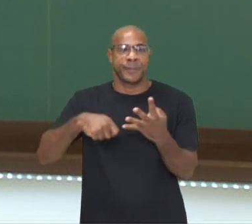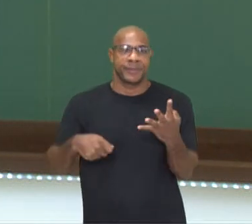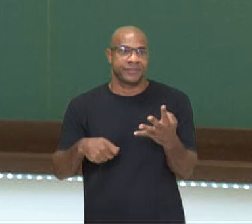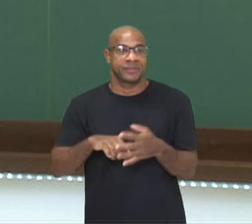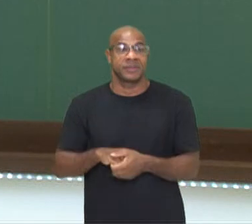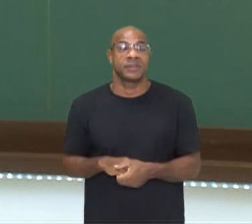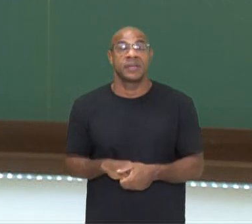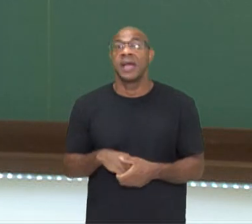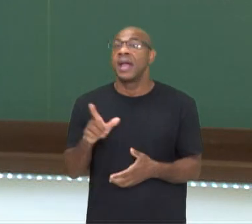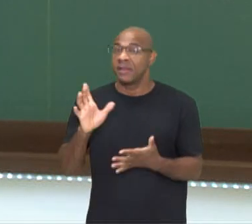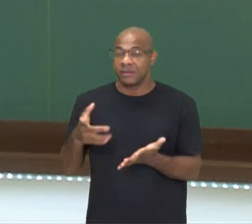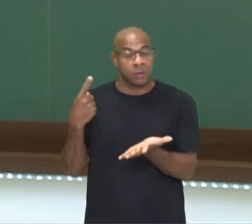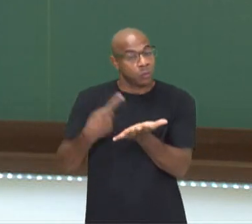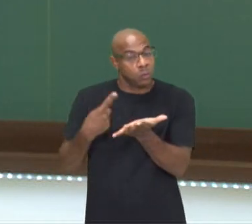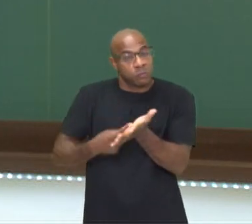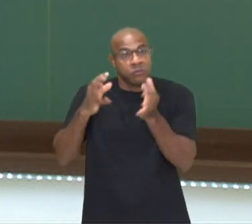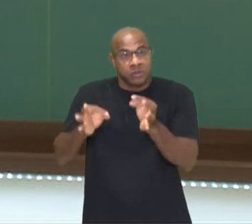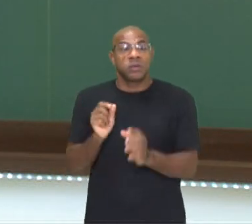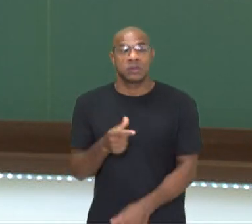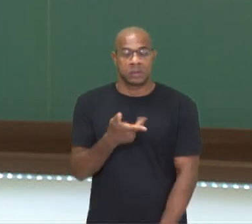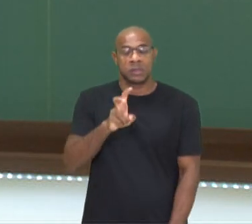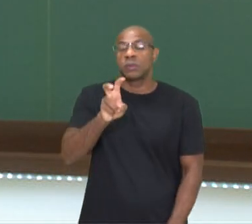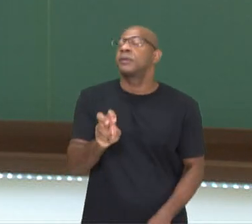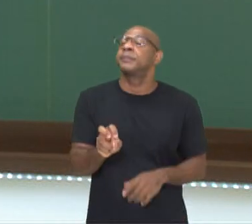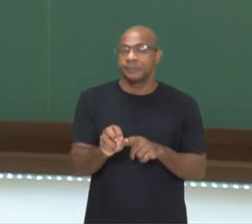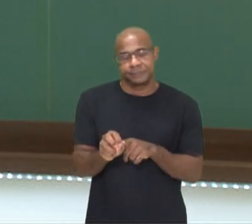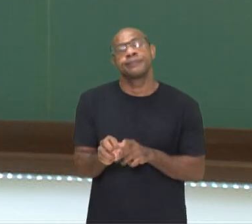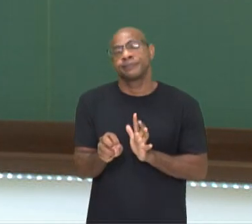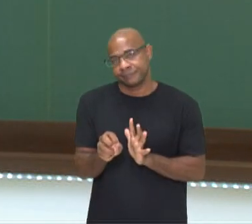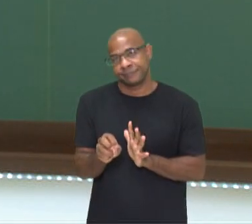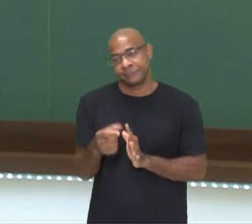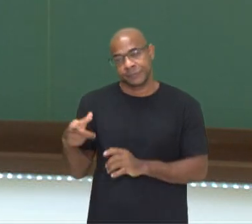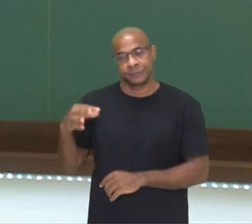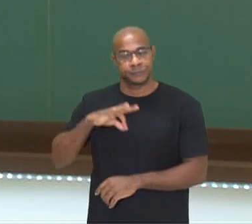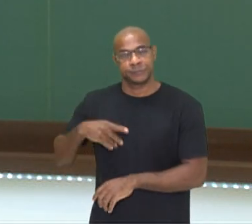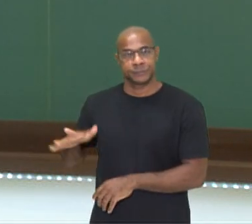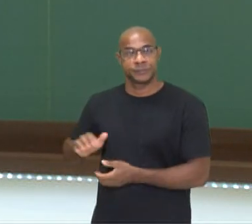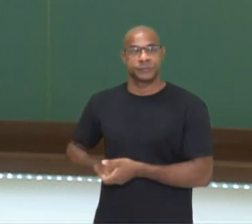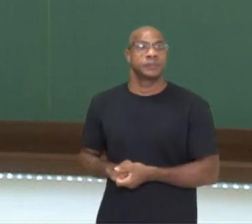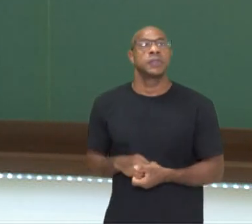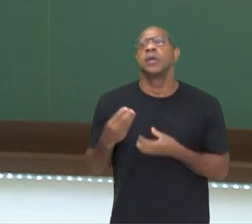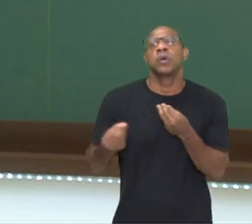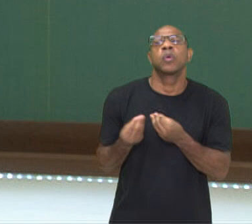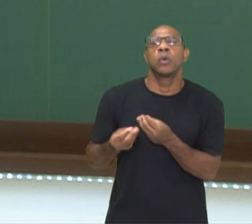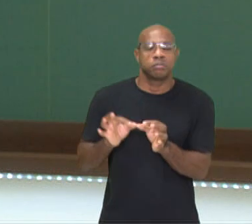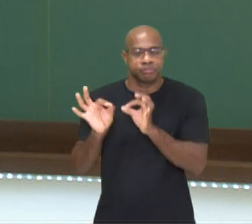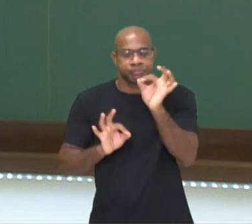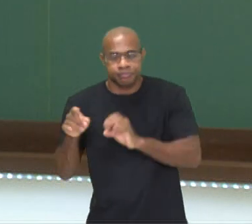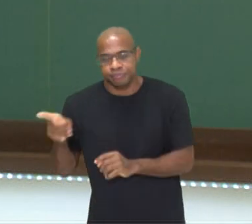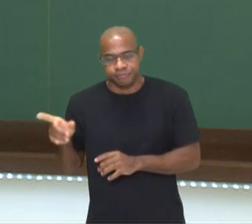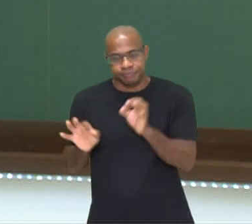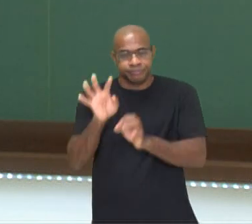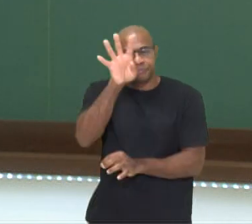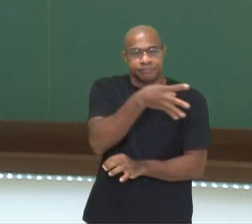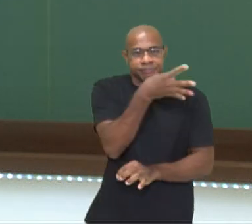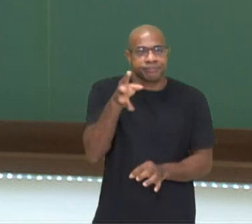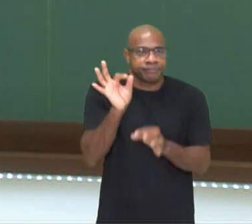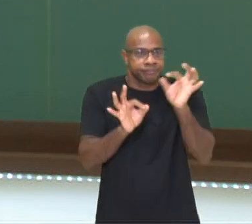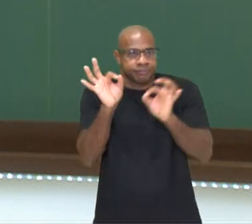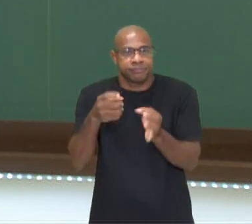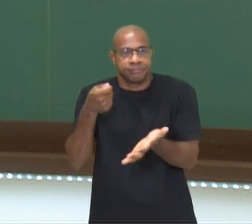tem comprometido da sua renda 250 reais. Vamos dar uma olhada aqui como é que fica então o orçamento da Joyce. Olha